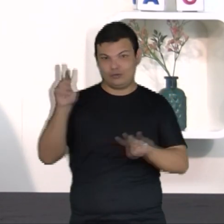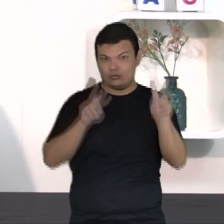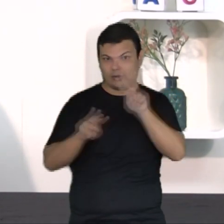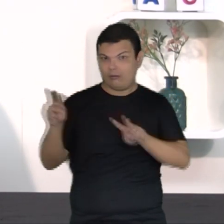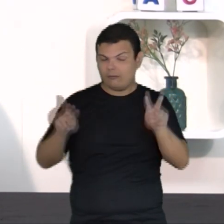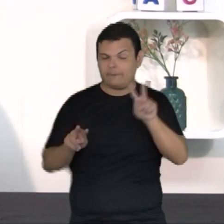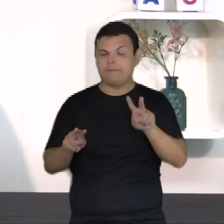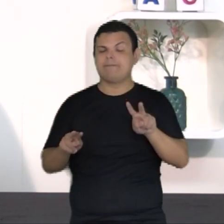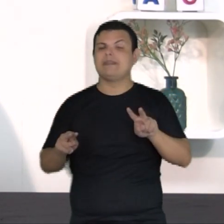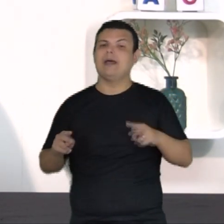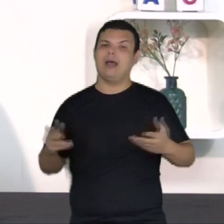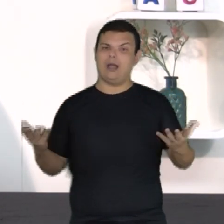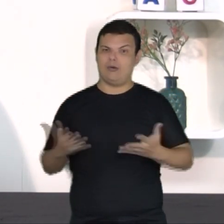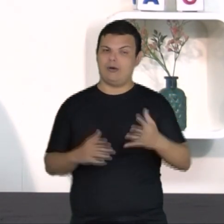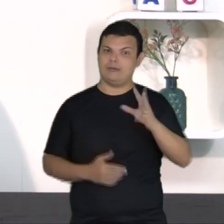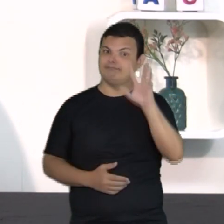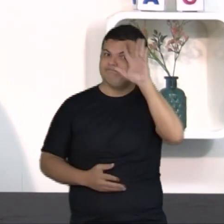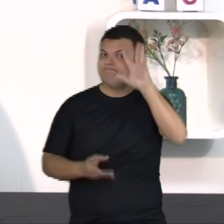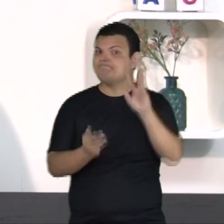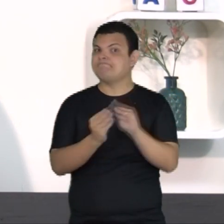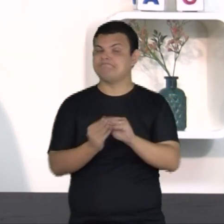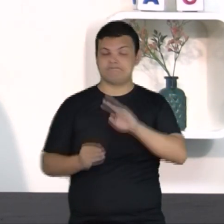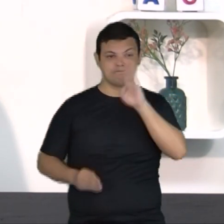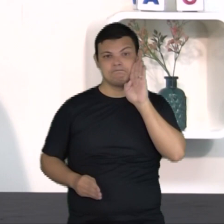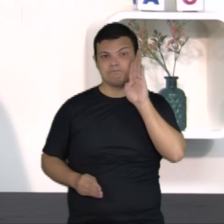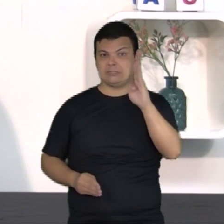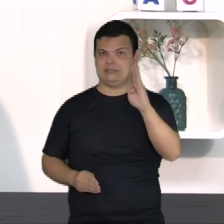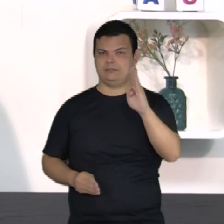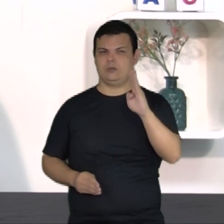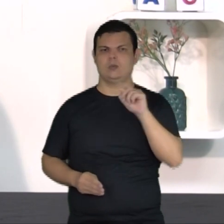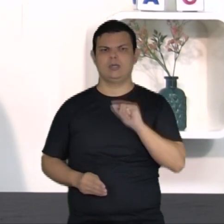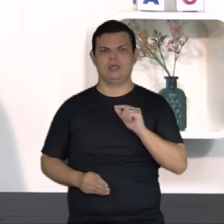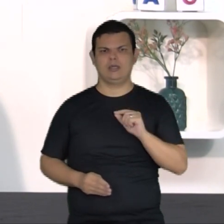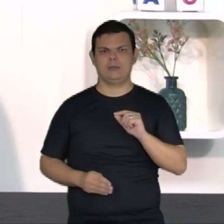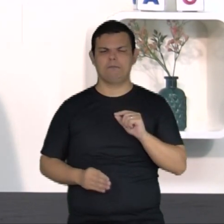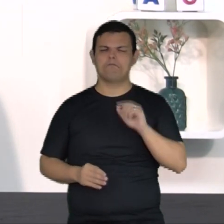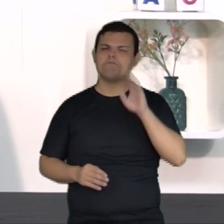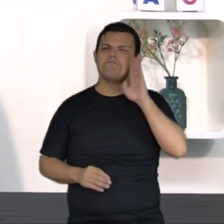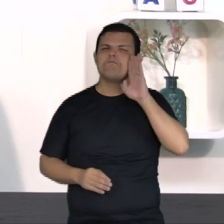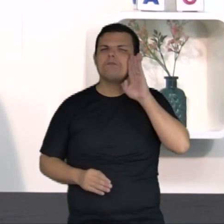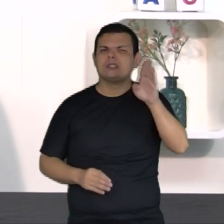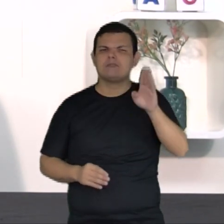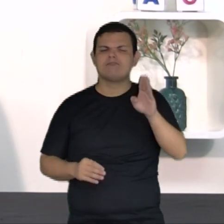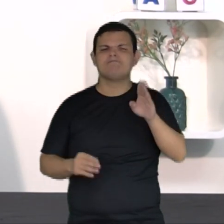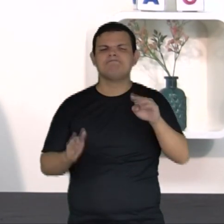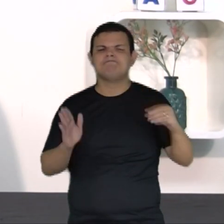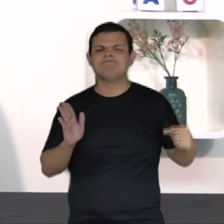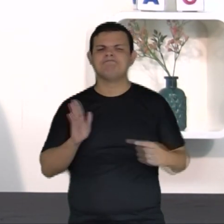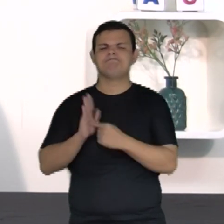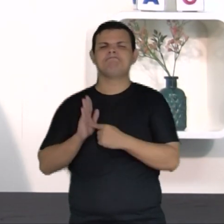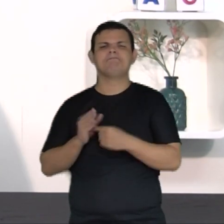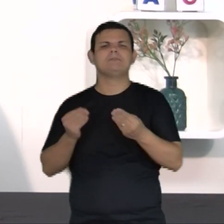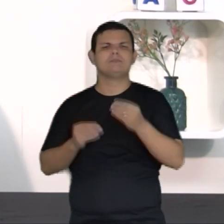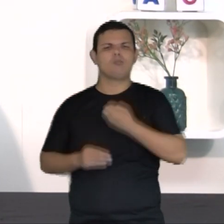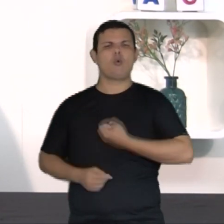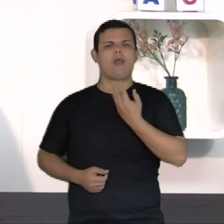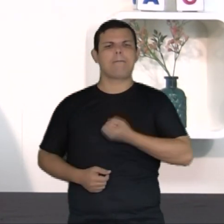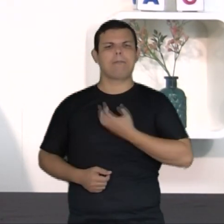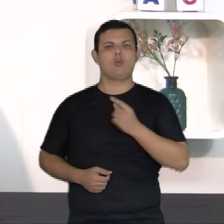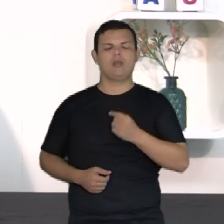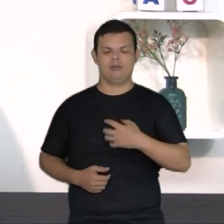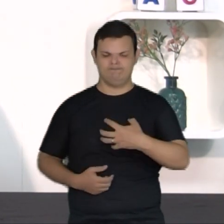é preciso que a gente fique atento para o seguinte detalhe. A principal função de um poema é